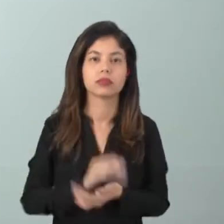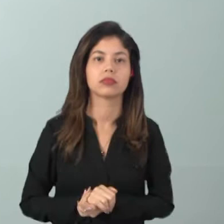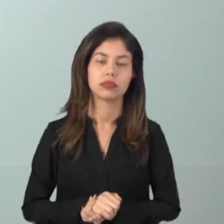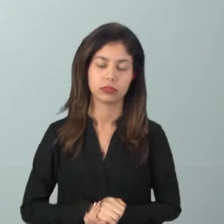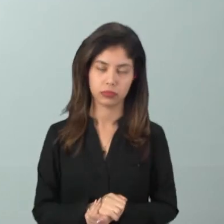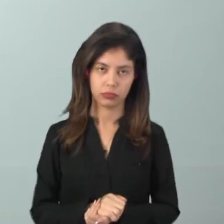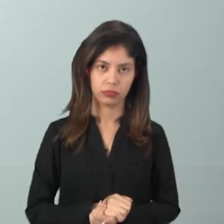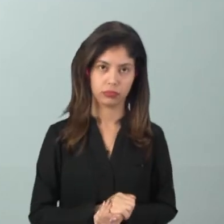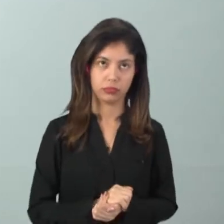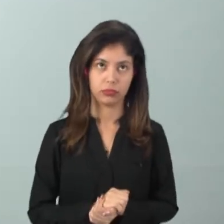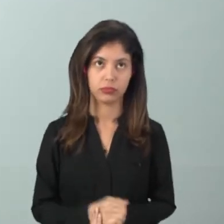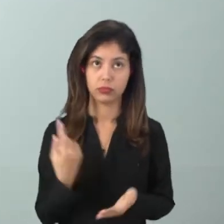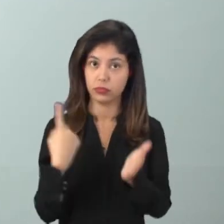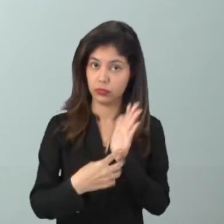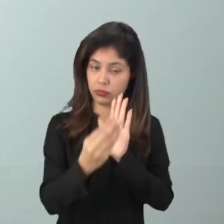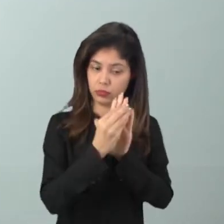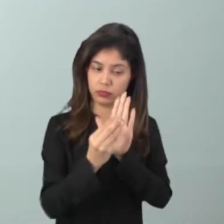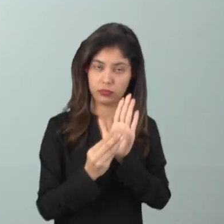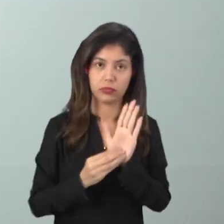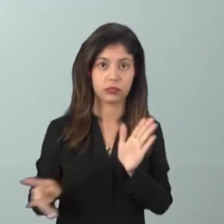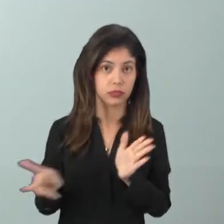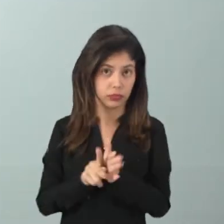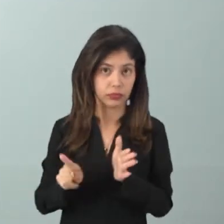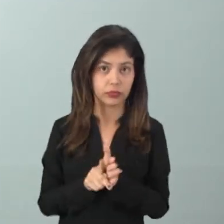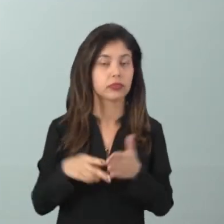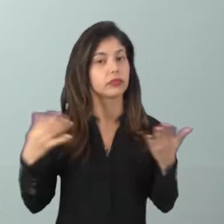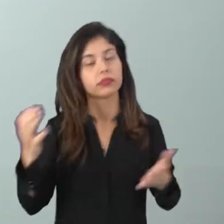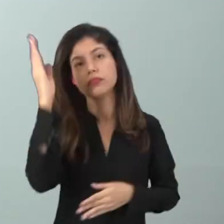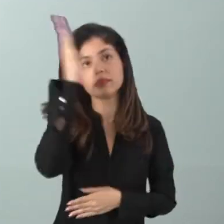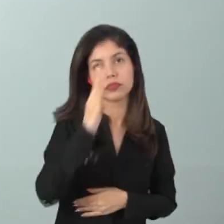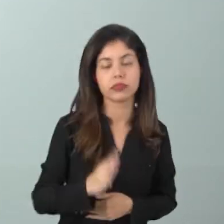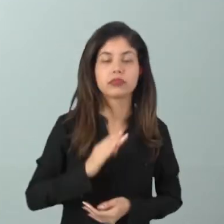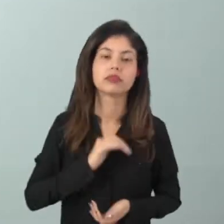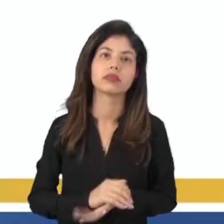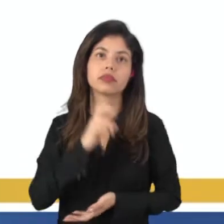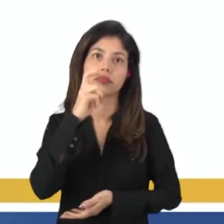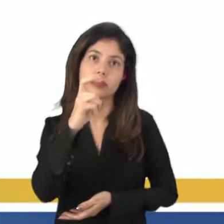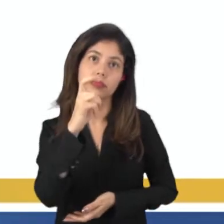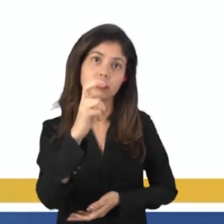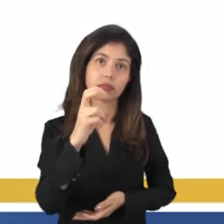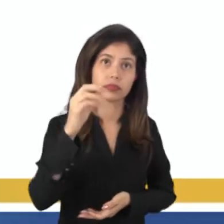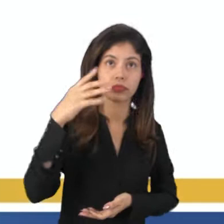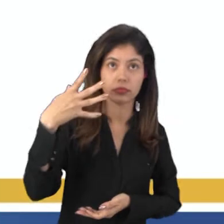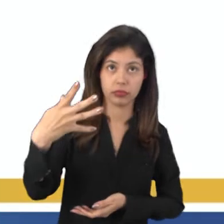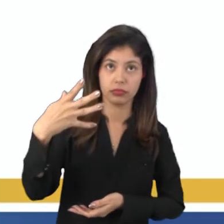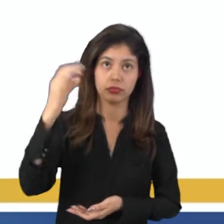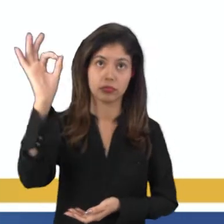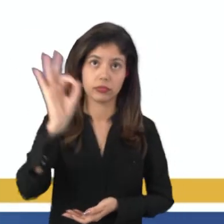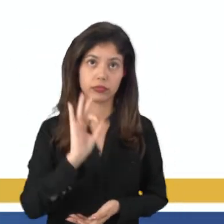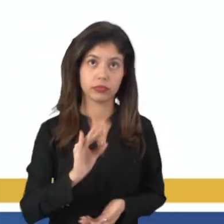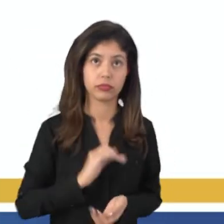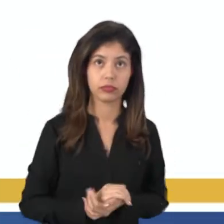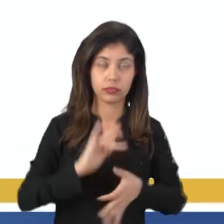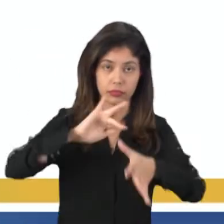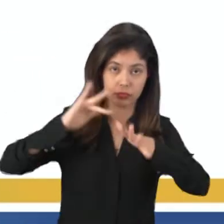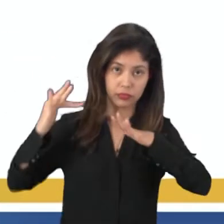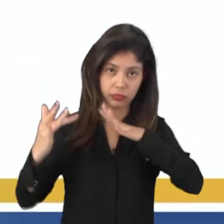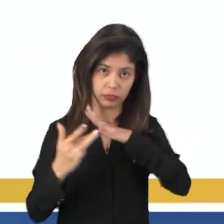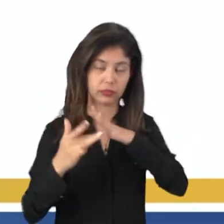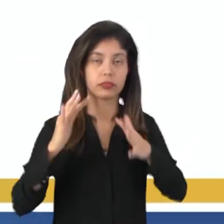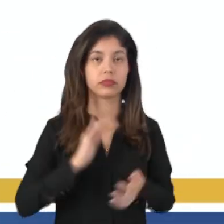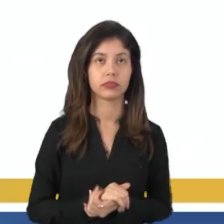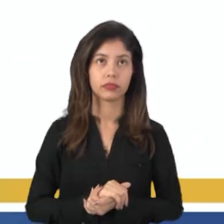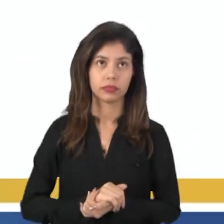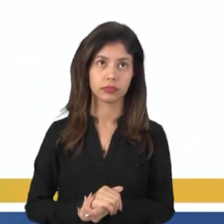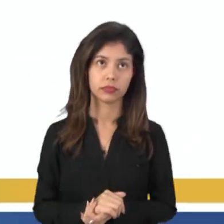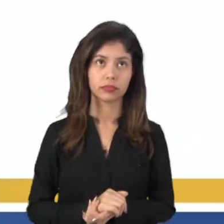exatamente corresponde aos seus dados pessoais. No Brasil, 54% delas fazem parte da rede